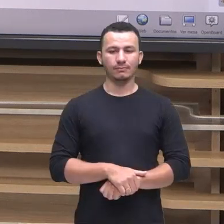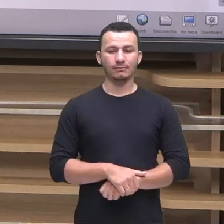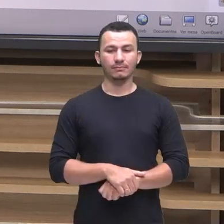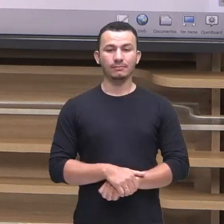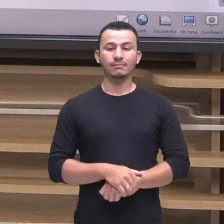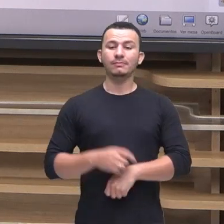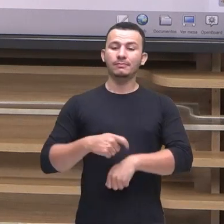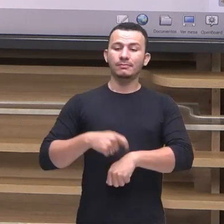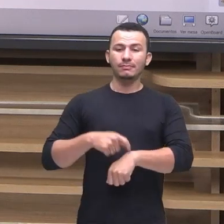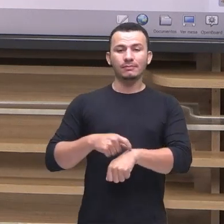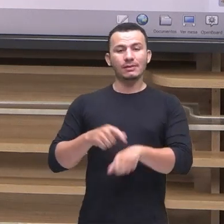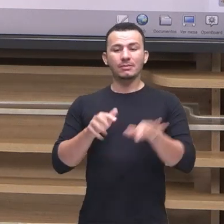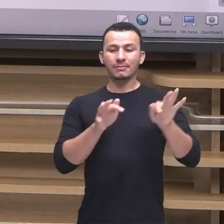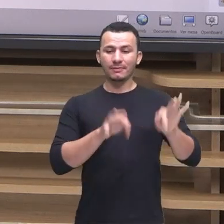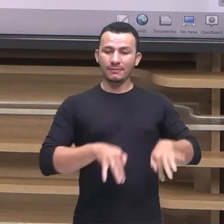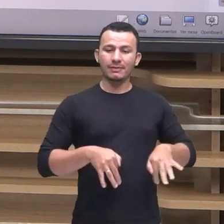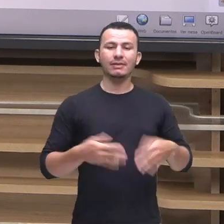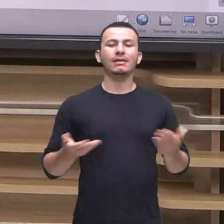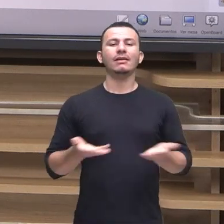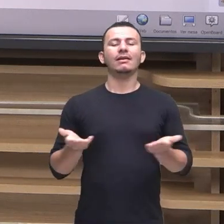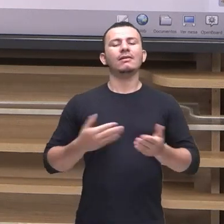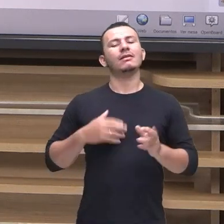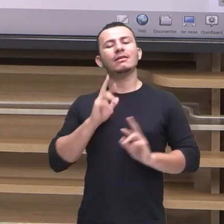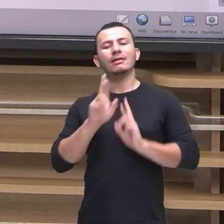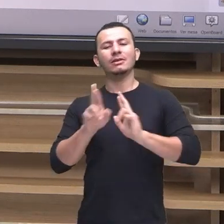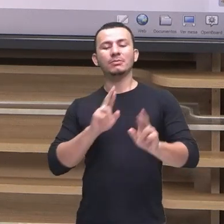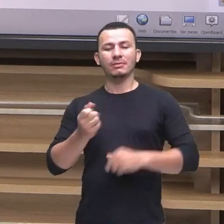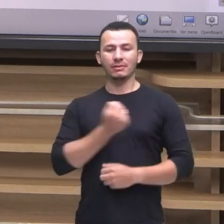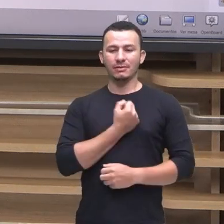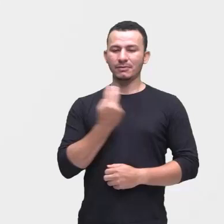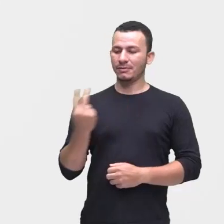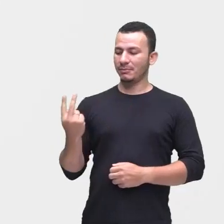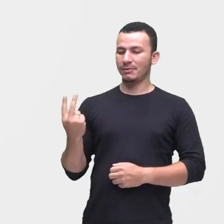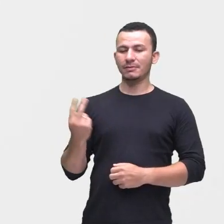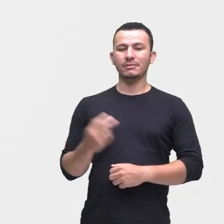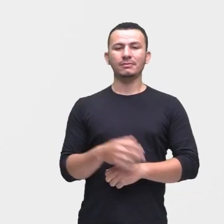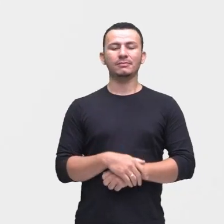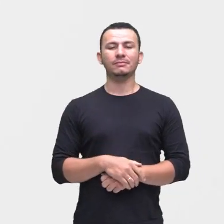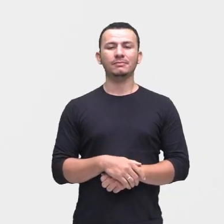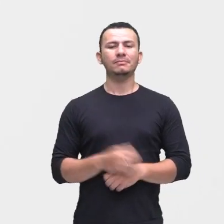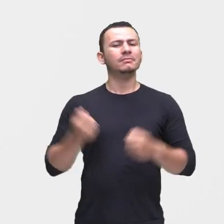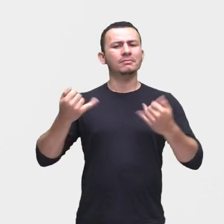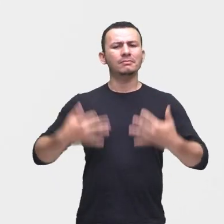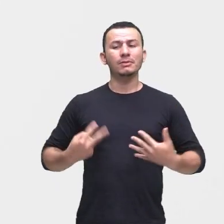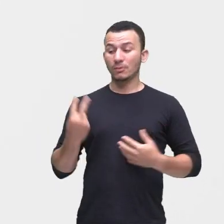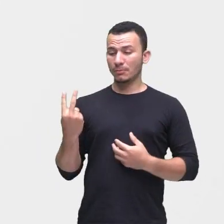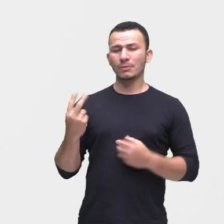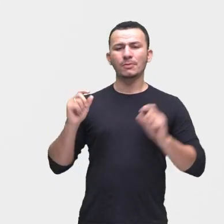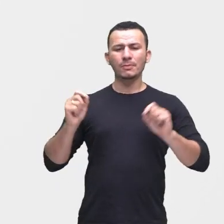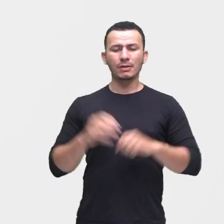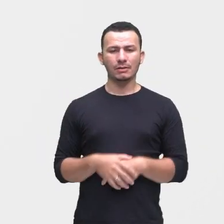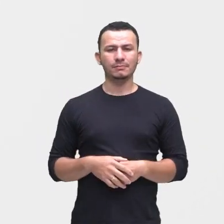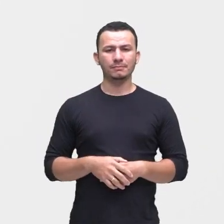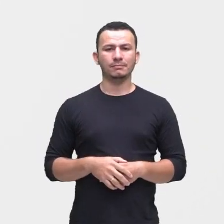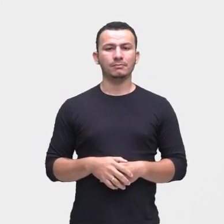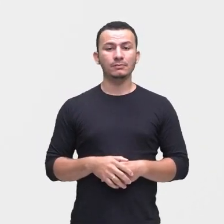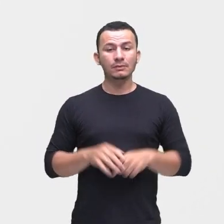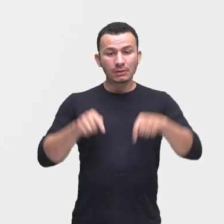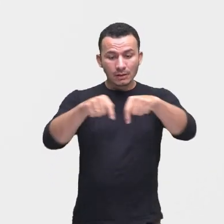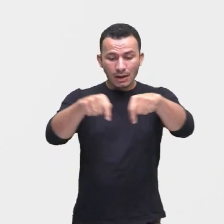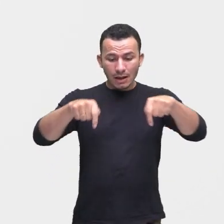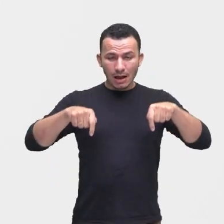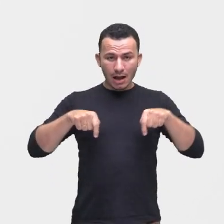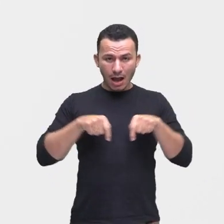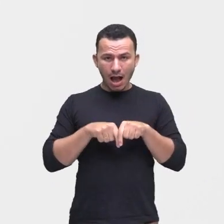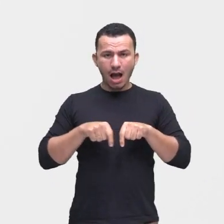Acabou o tempo e agora vamos responder aí a nossa segunda questão, que diz assim: coagir o adversário dentro do campo